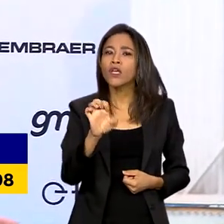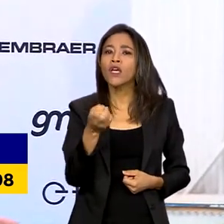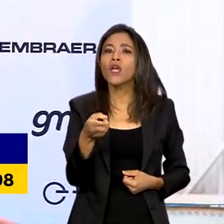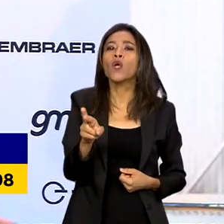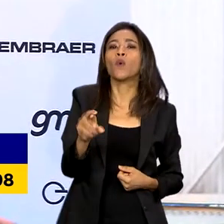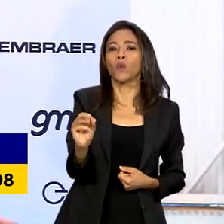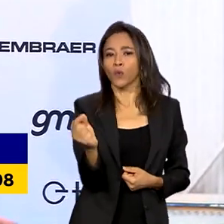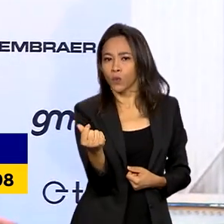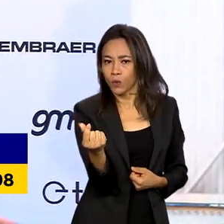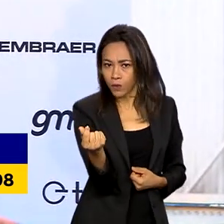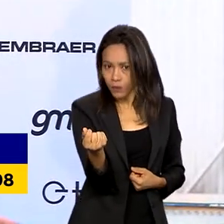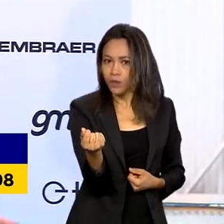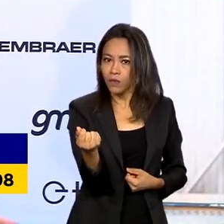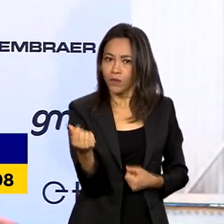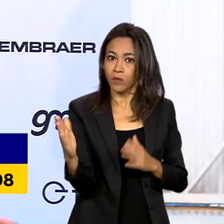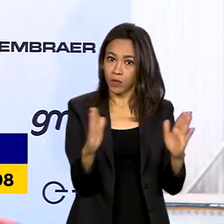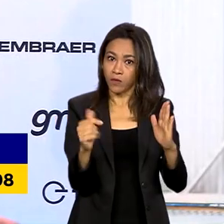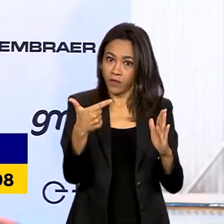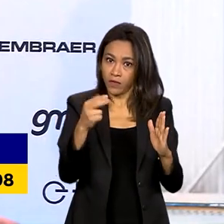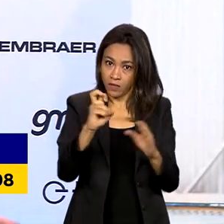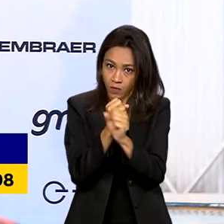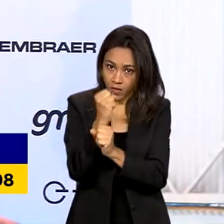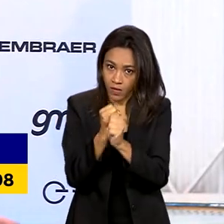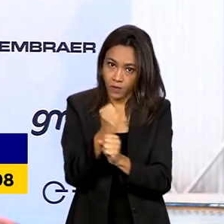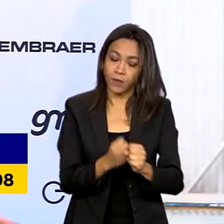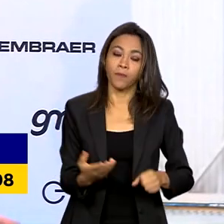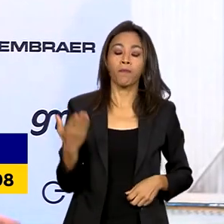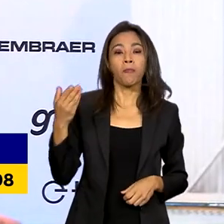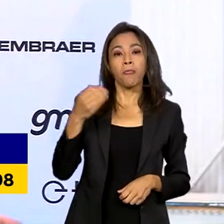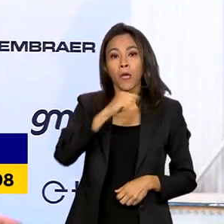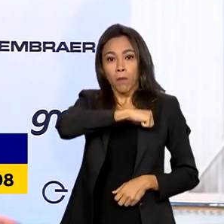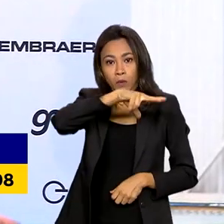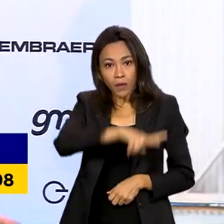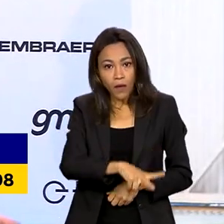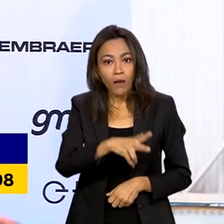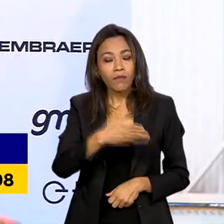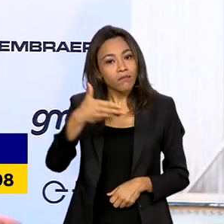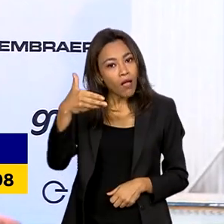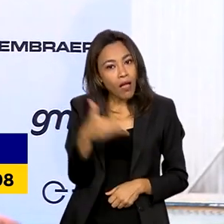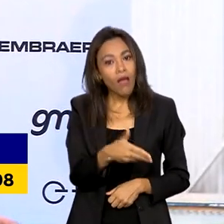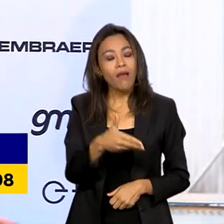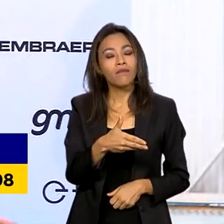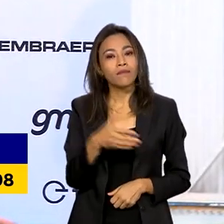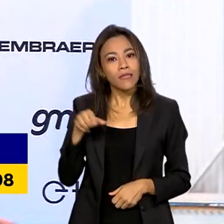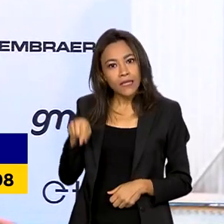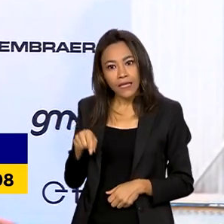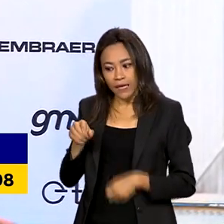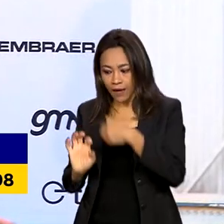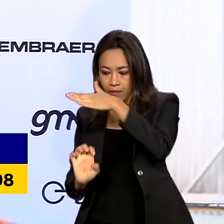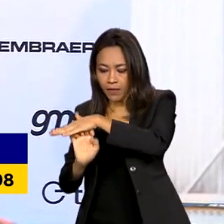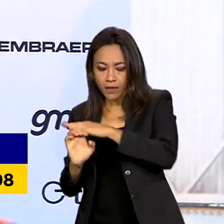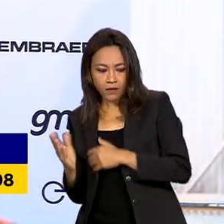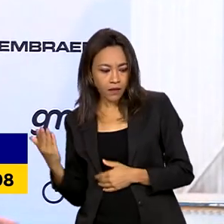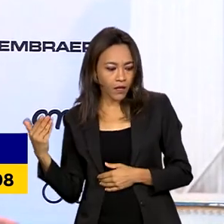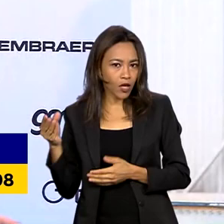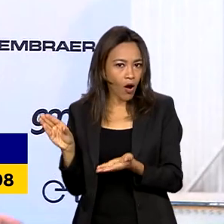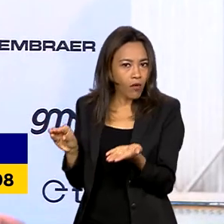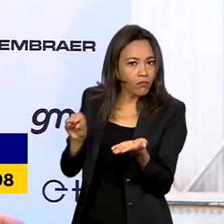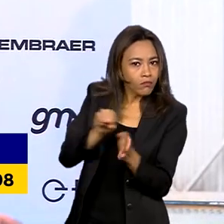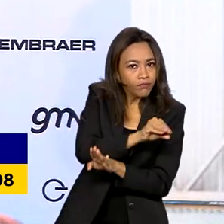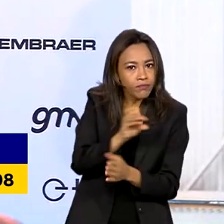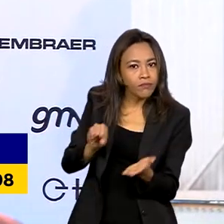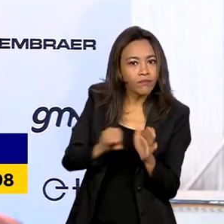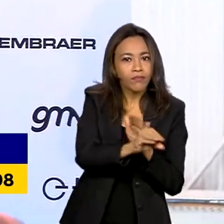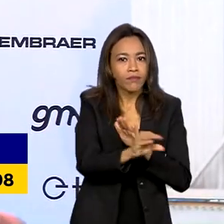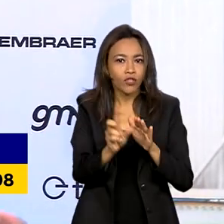anos. Portugal é o país onde a Embraer mais tem investido fora do Brasil.